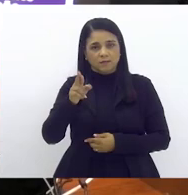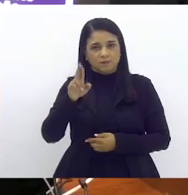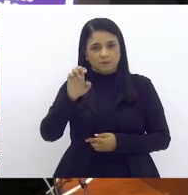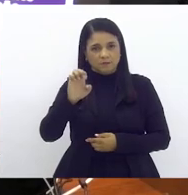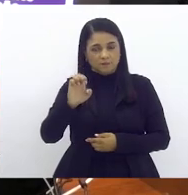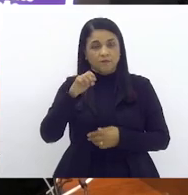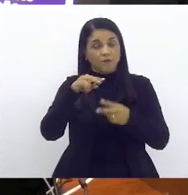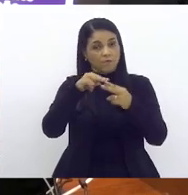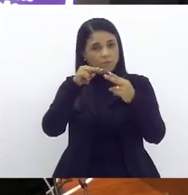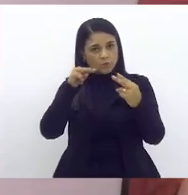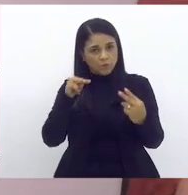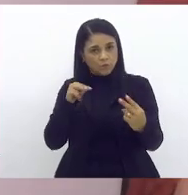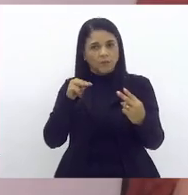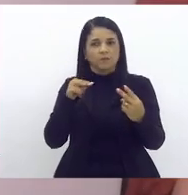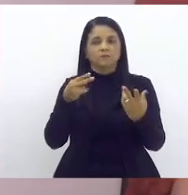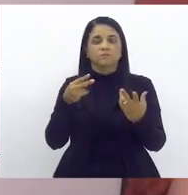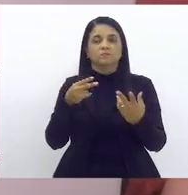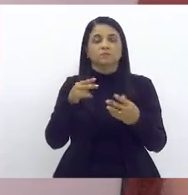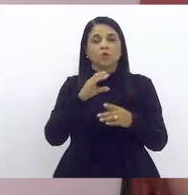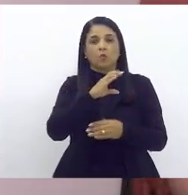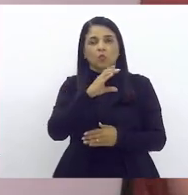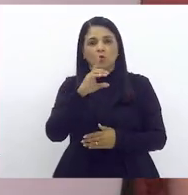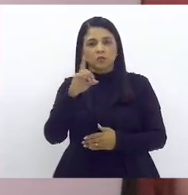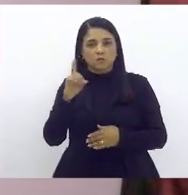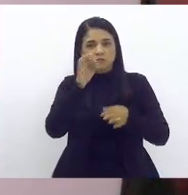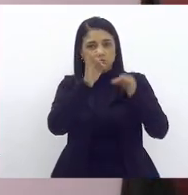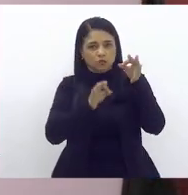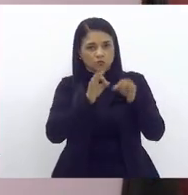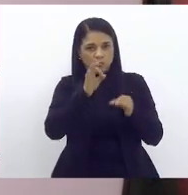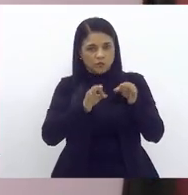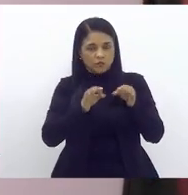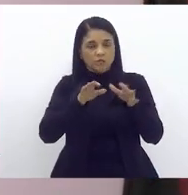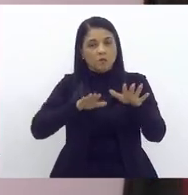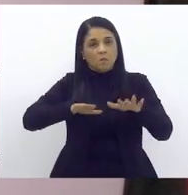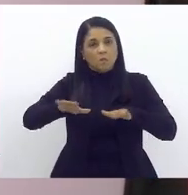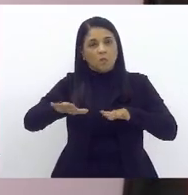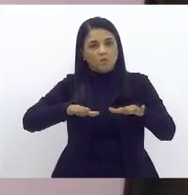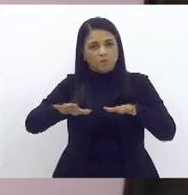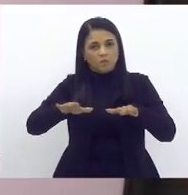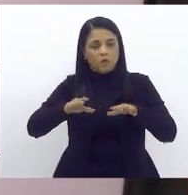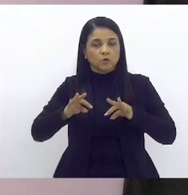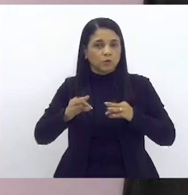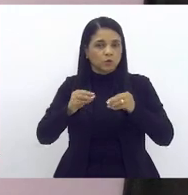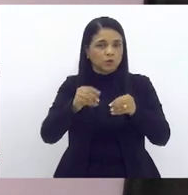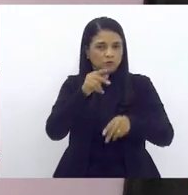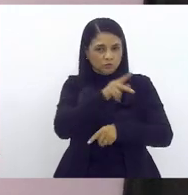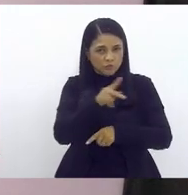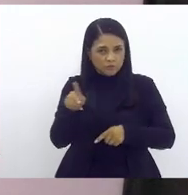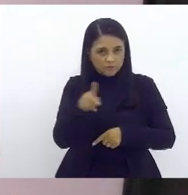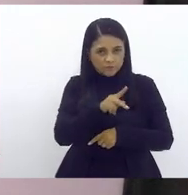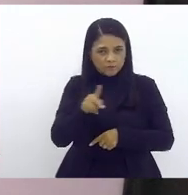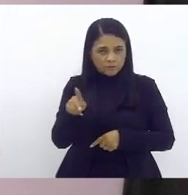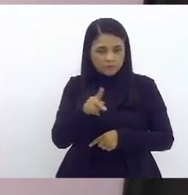também está virtualmente. Doutor Alexandre, coordenação jurídica do Movimento Somos Todas Professoras. 5 minutos, doutor